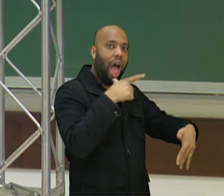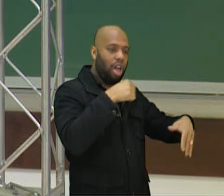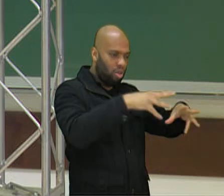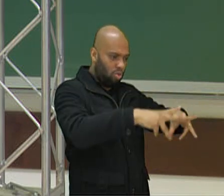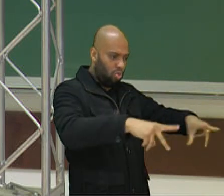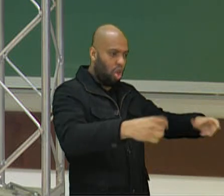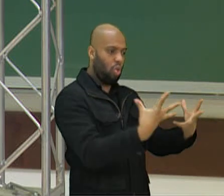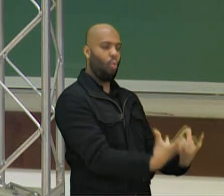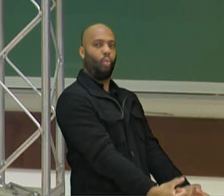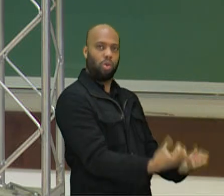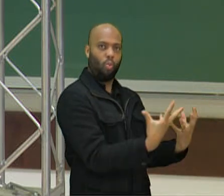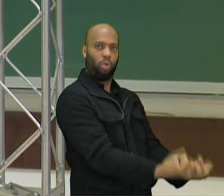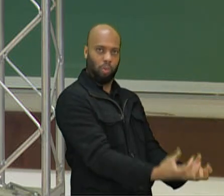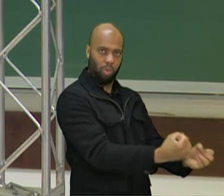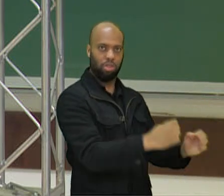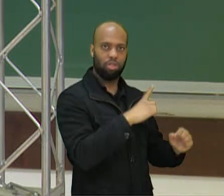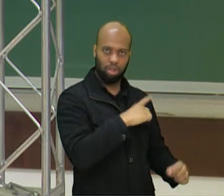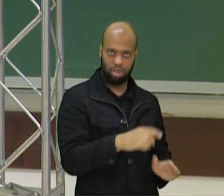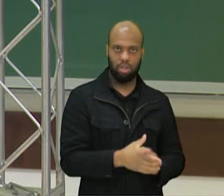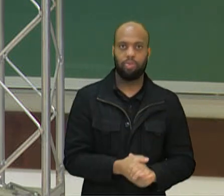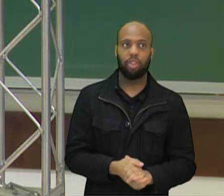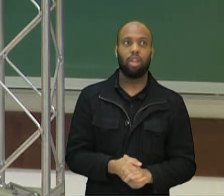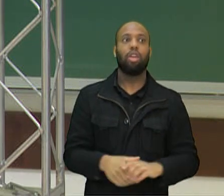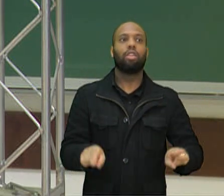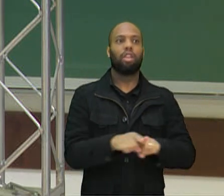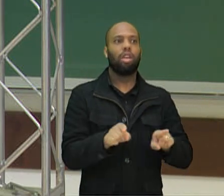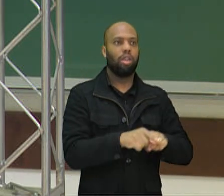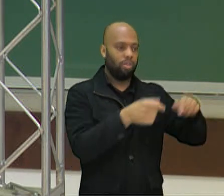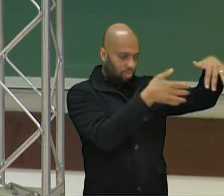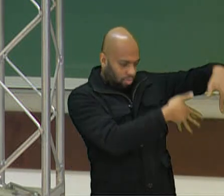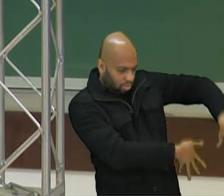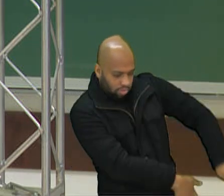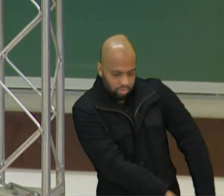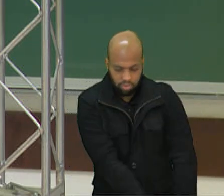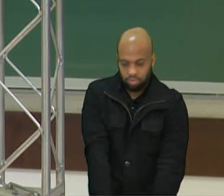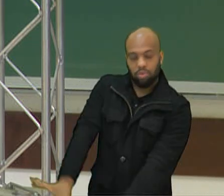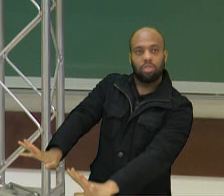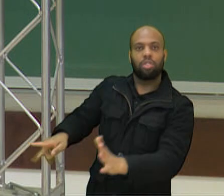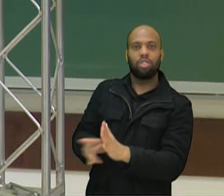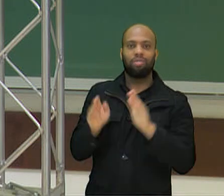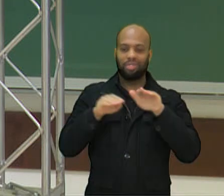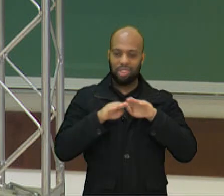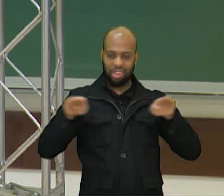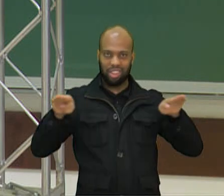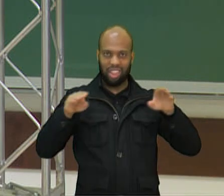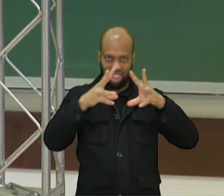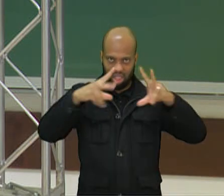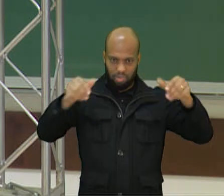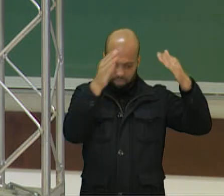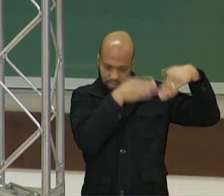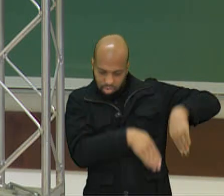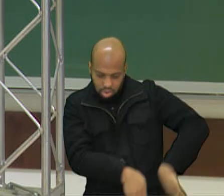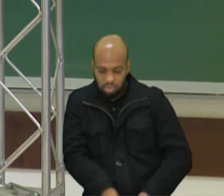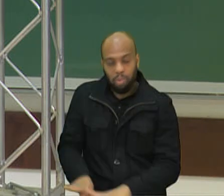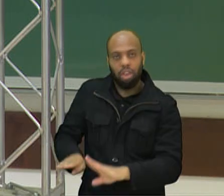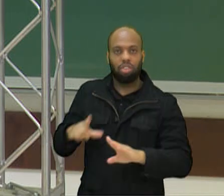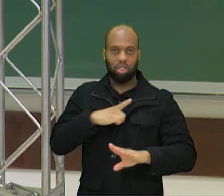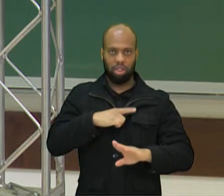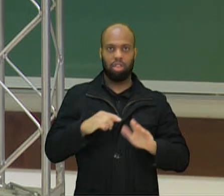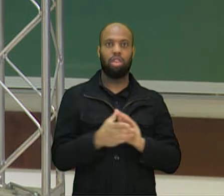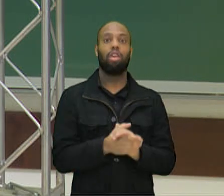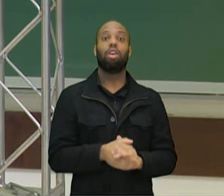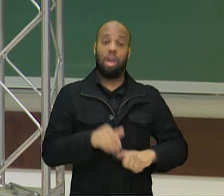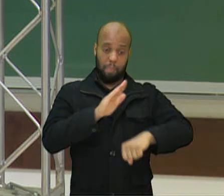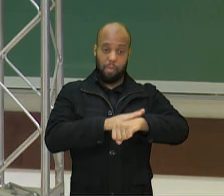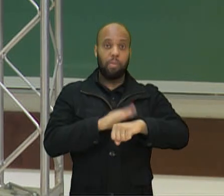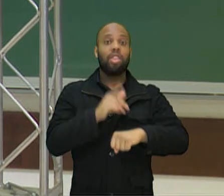absorvida pelos poros existentes no solo e alimentando as águas subterrâneas. E aí o que vai acontecer? Quando essa